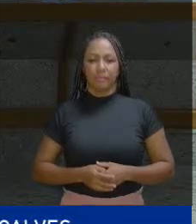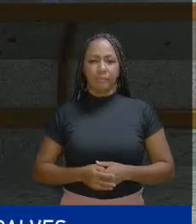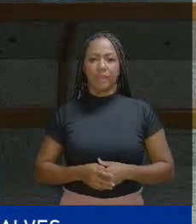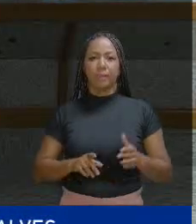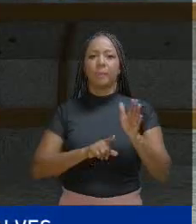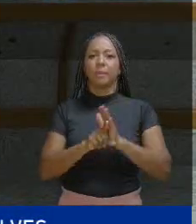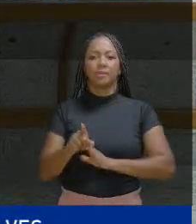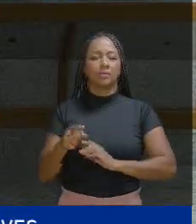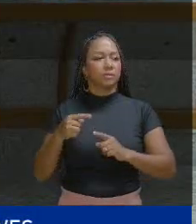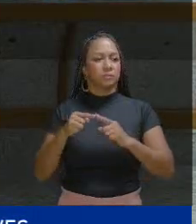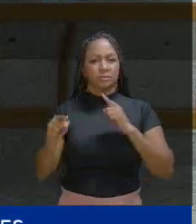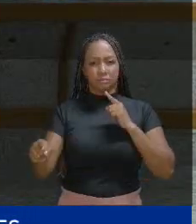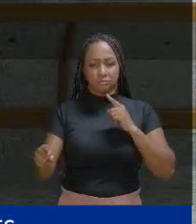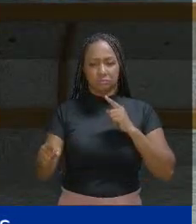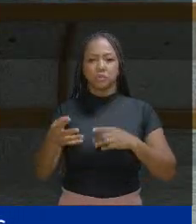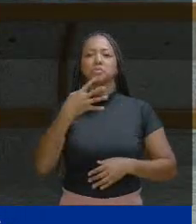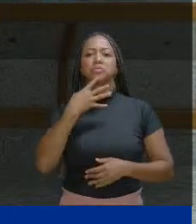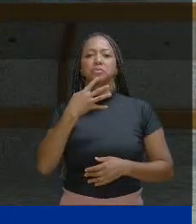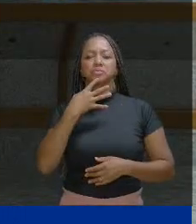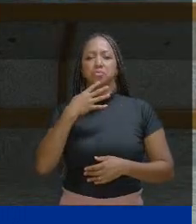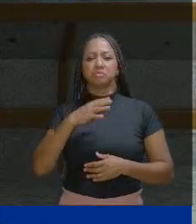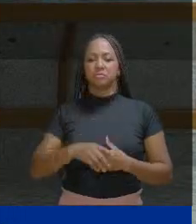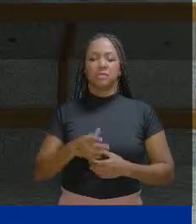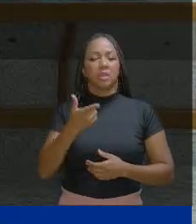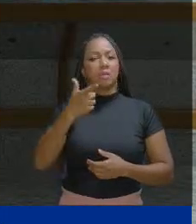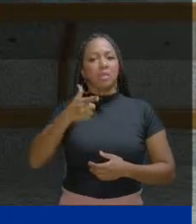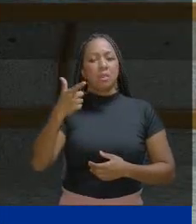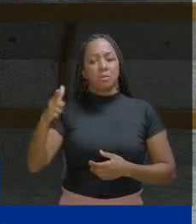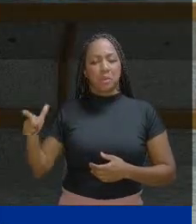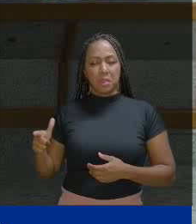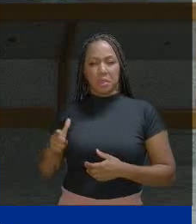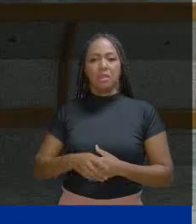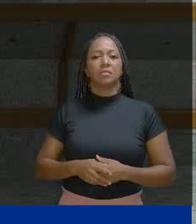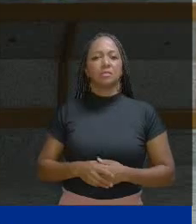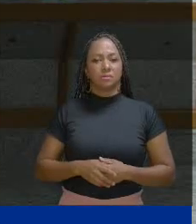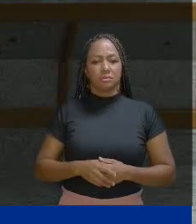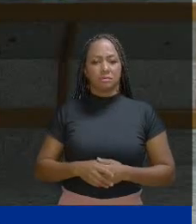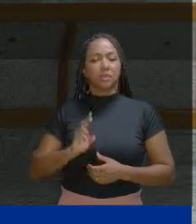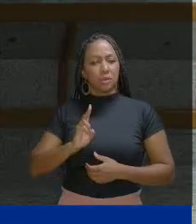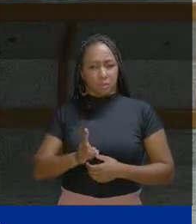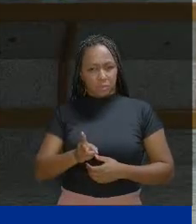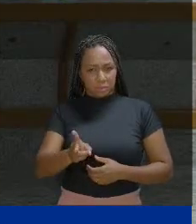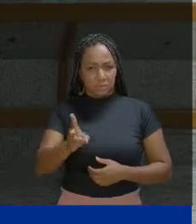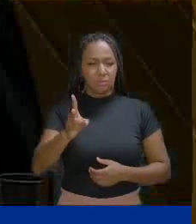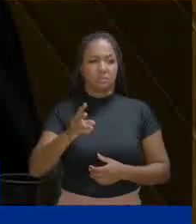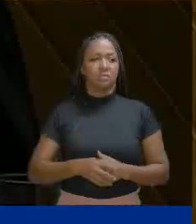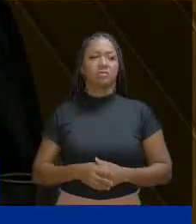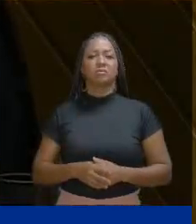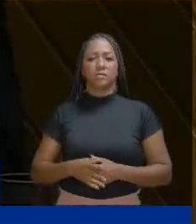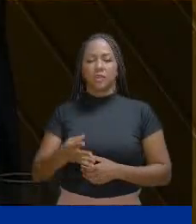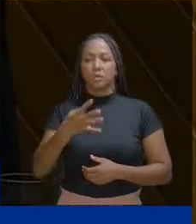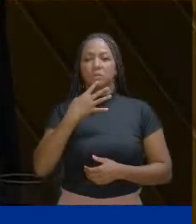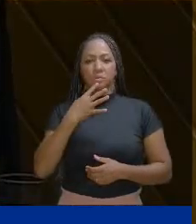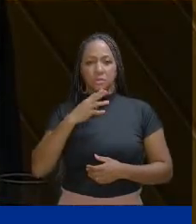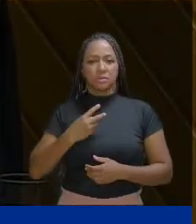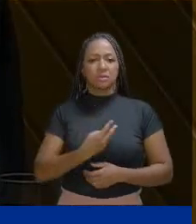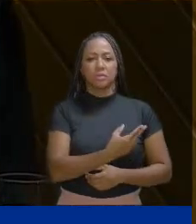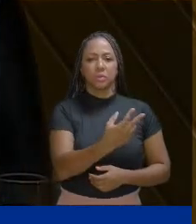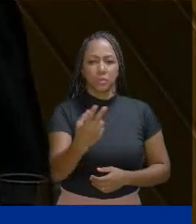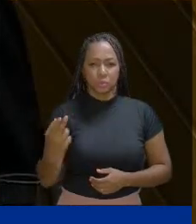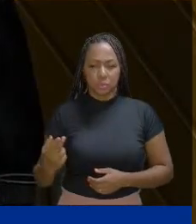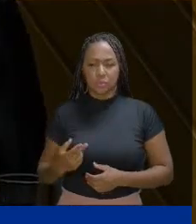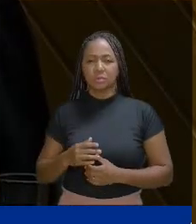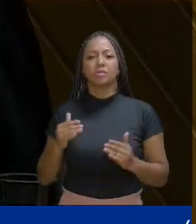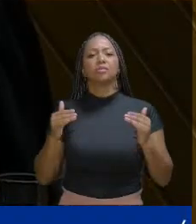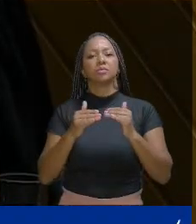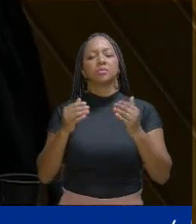Eu pergunto se há objeção ao conhecimento. Não havendo, Vossa Excelência pode prosseguir. Está conhecida a unanimidade.